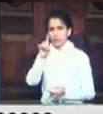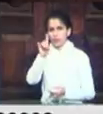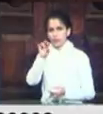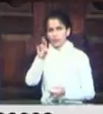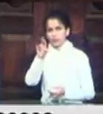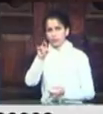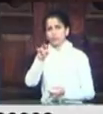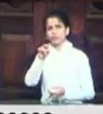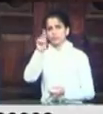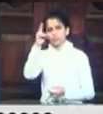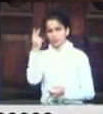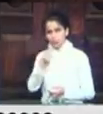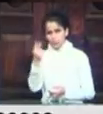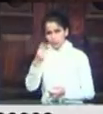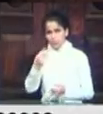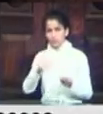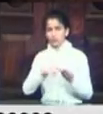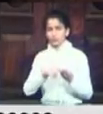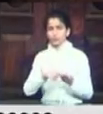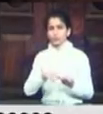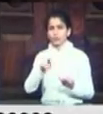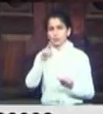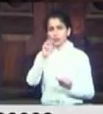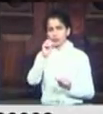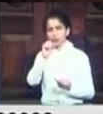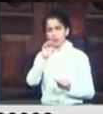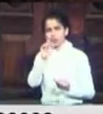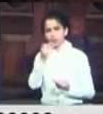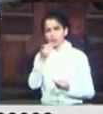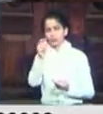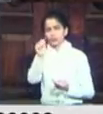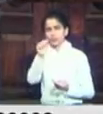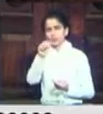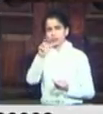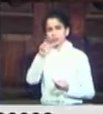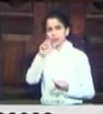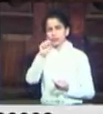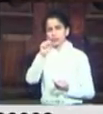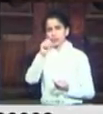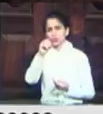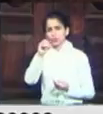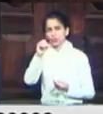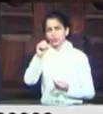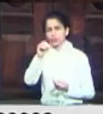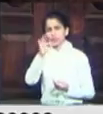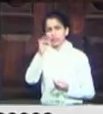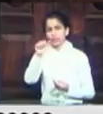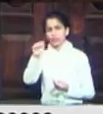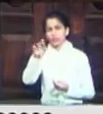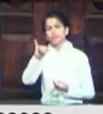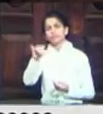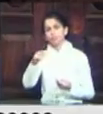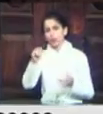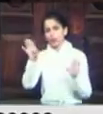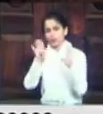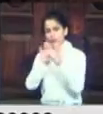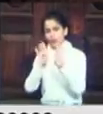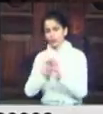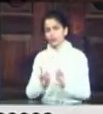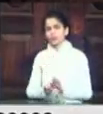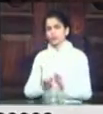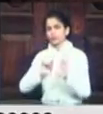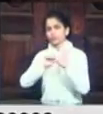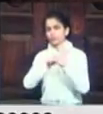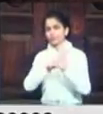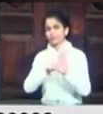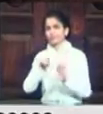para citar 3. Fechou o Instituto de Infectologia São Sebastião. A rede IASERJ vem